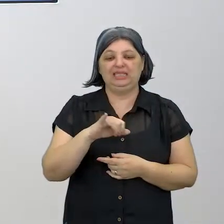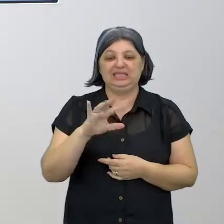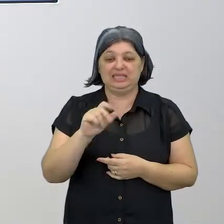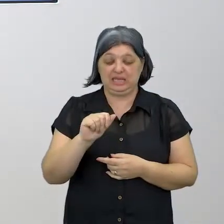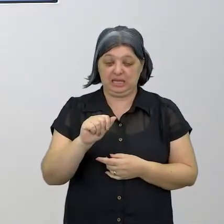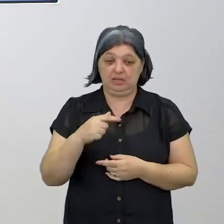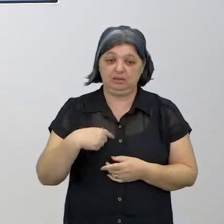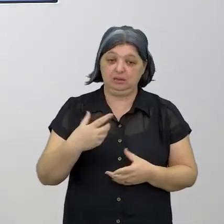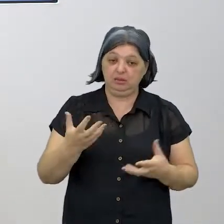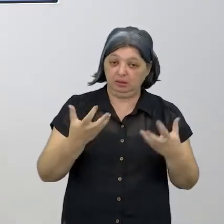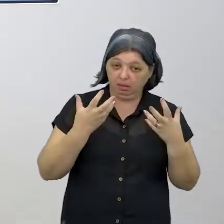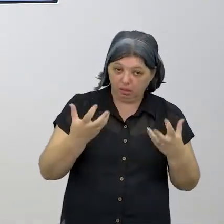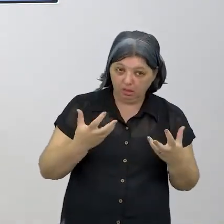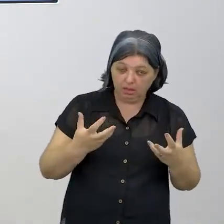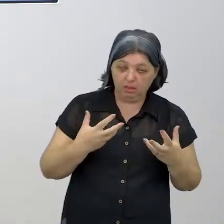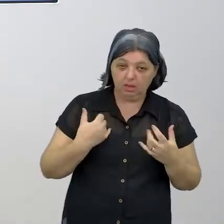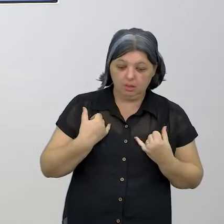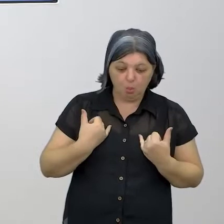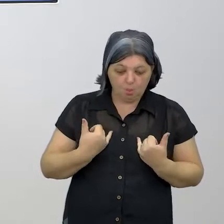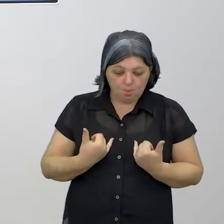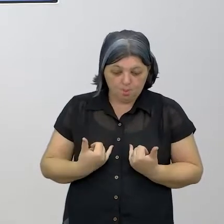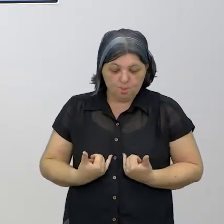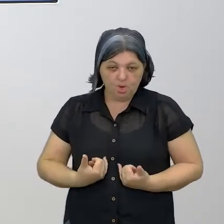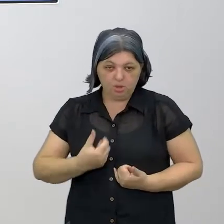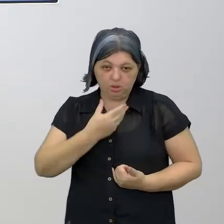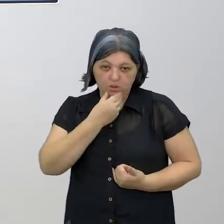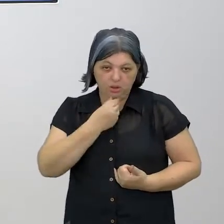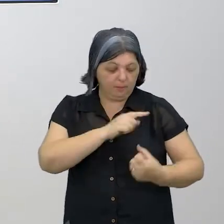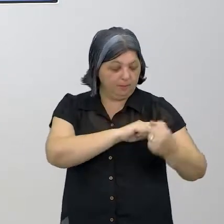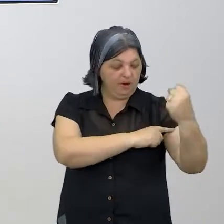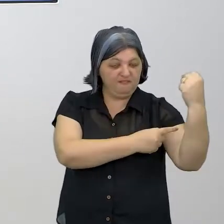você querer ser um cara magro, atlético, fortinho,